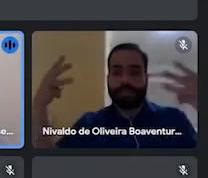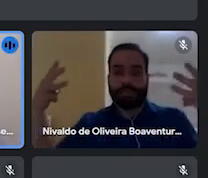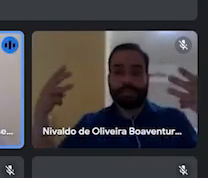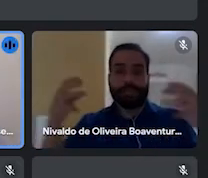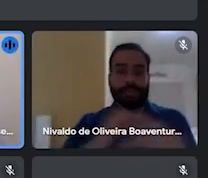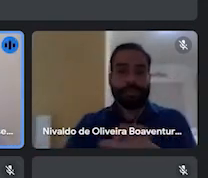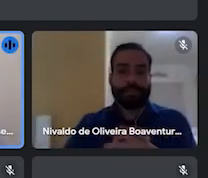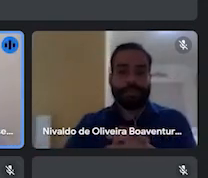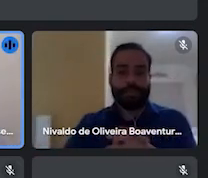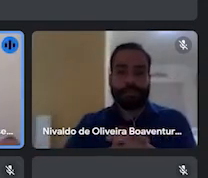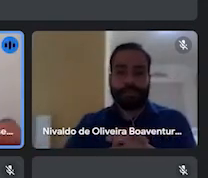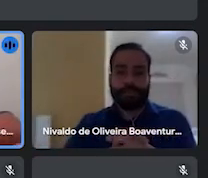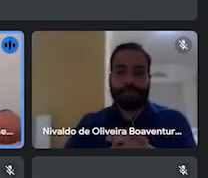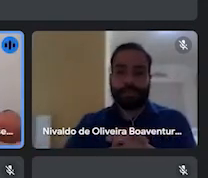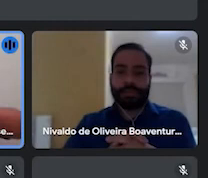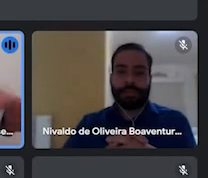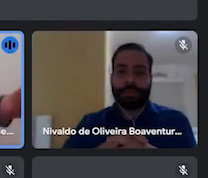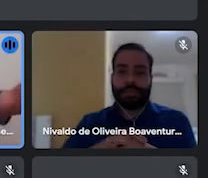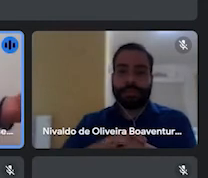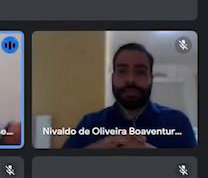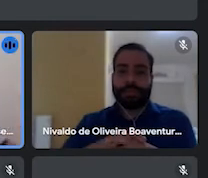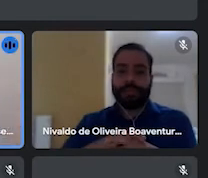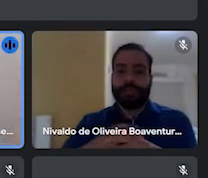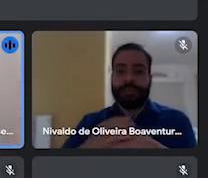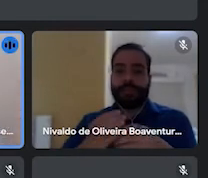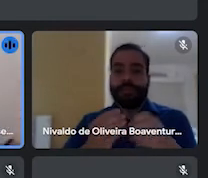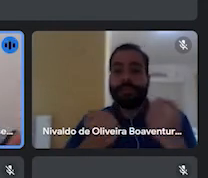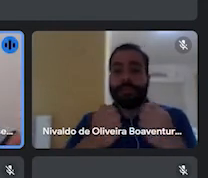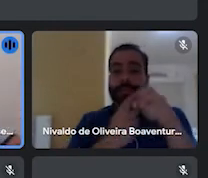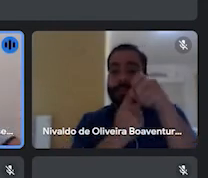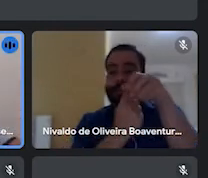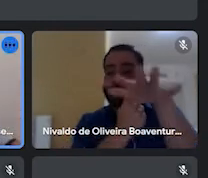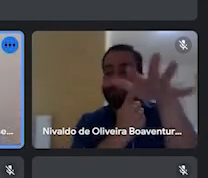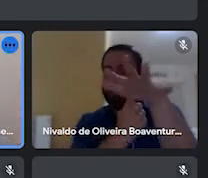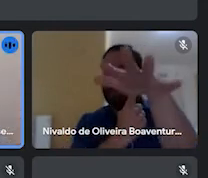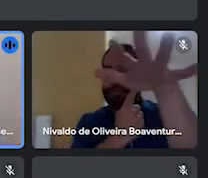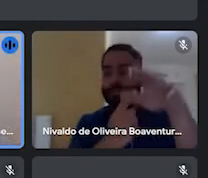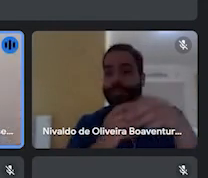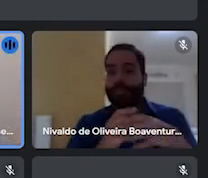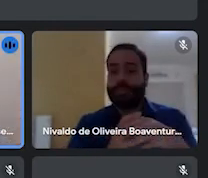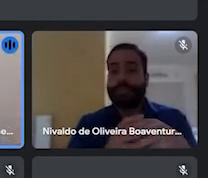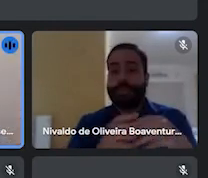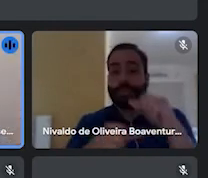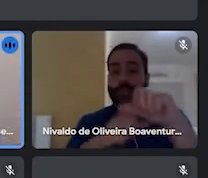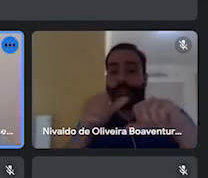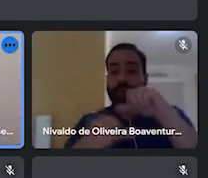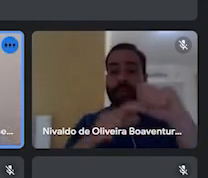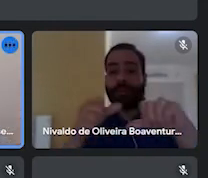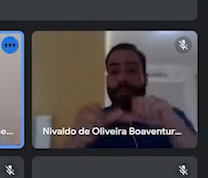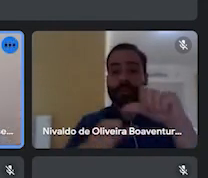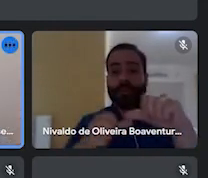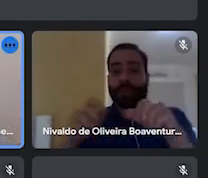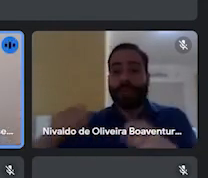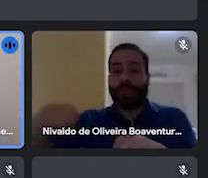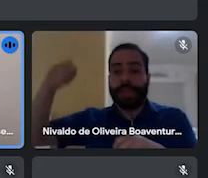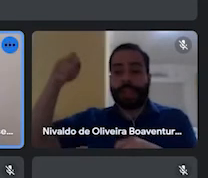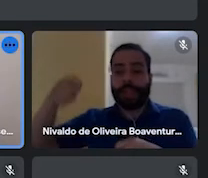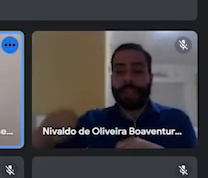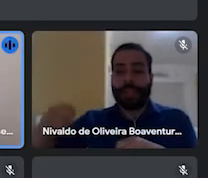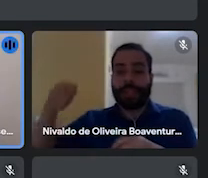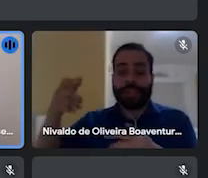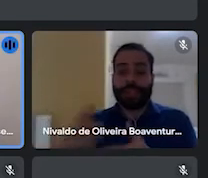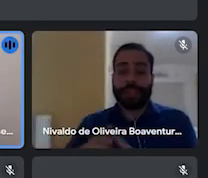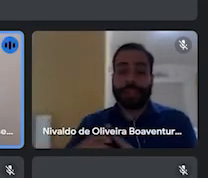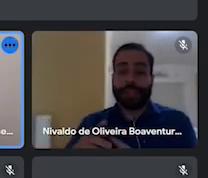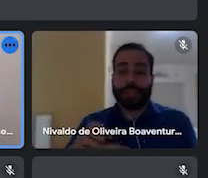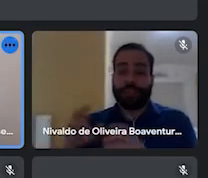mudar, atendia um consumidor e passou a atender vários outros consumidores. Aí eles mudaram a chave de local.